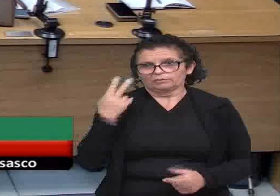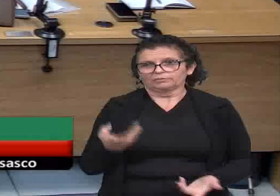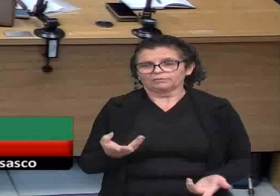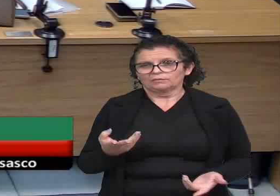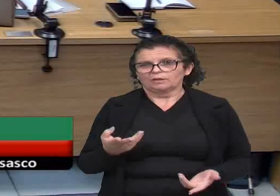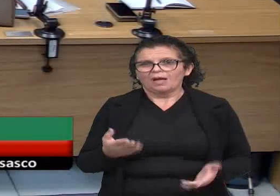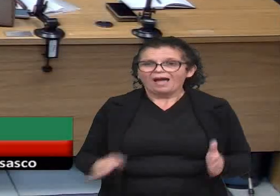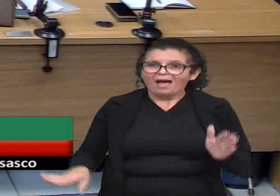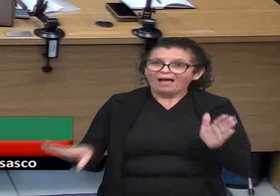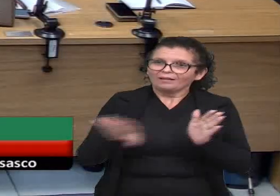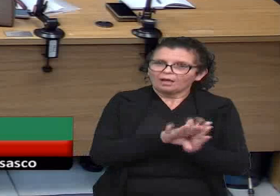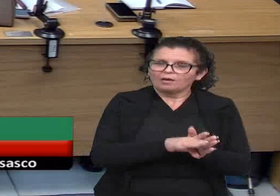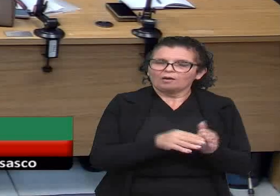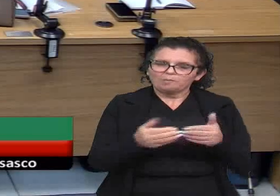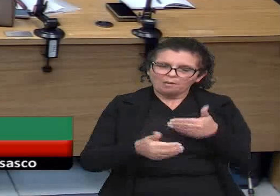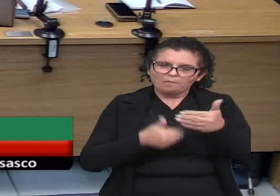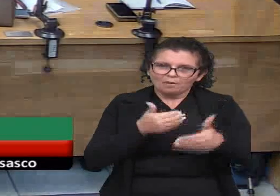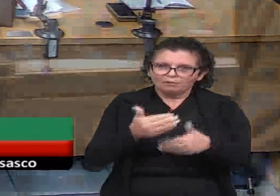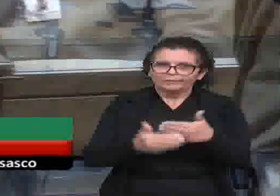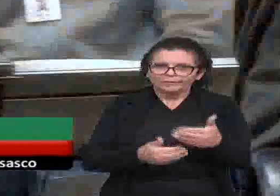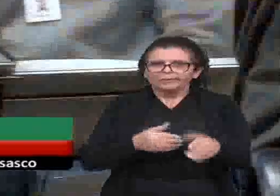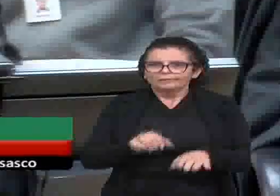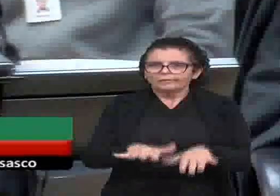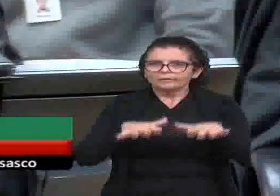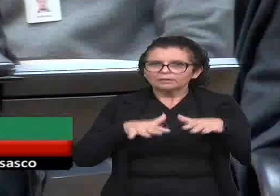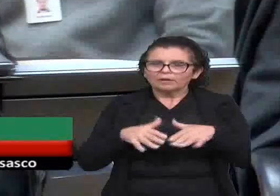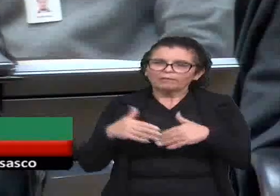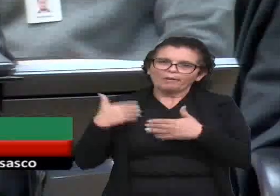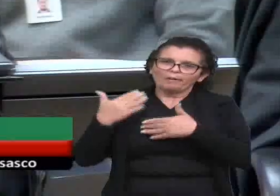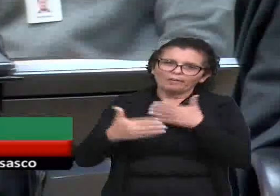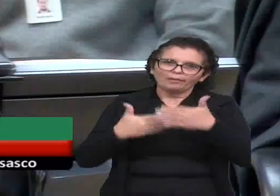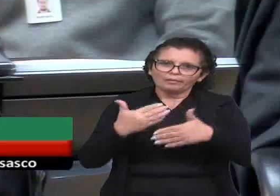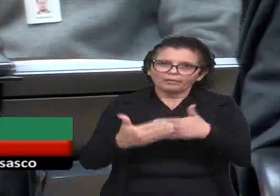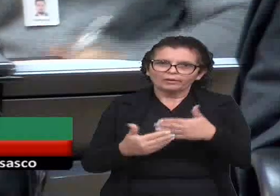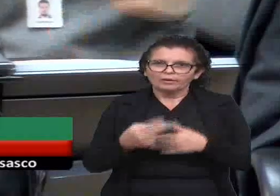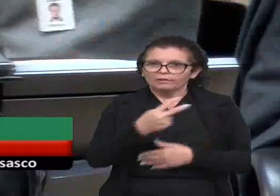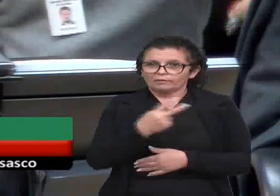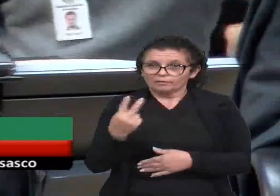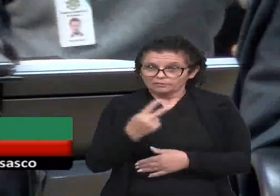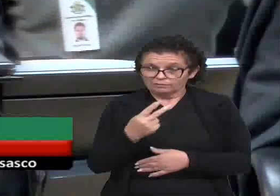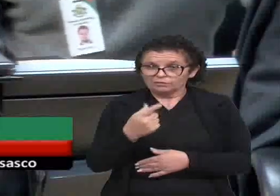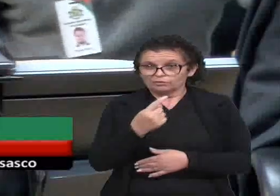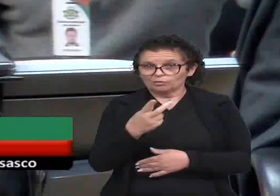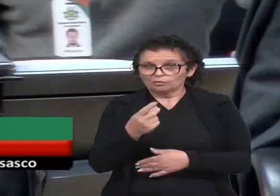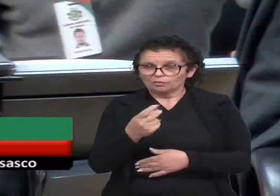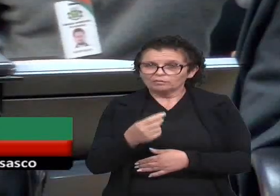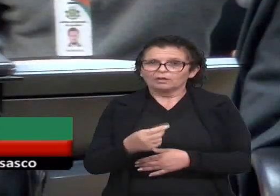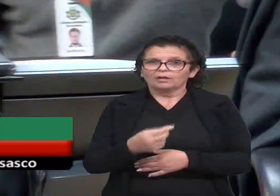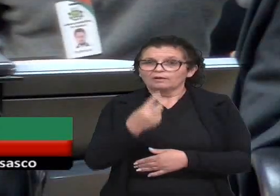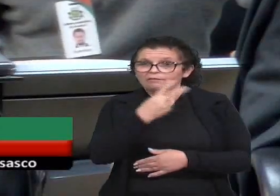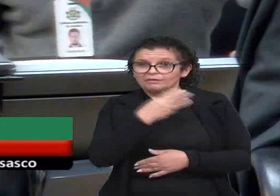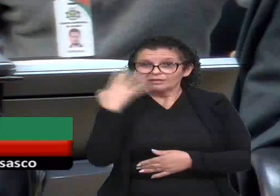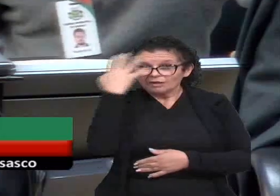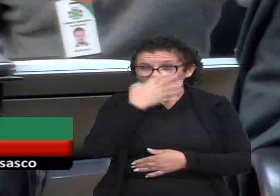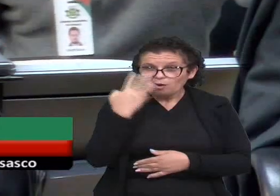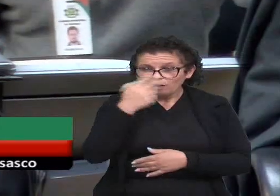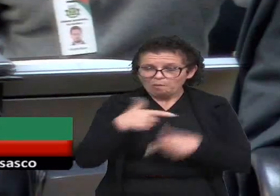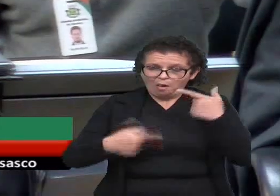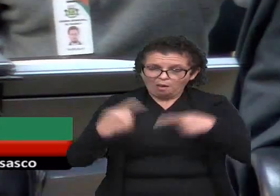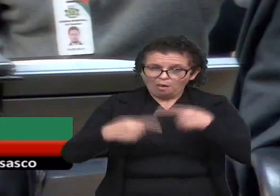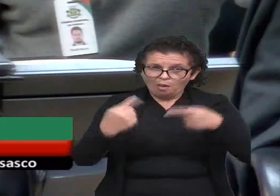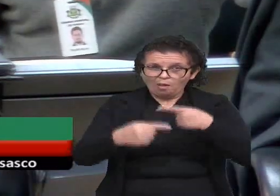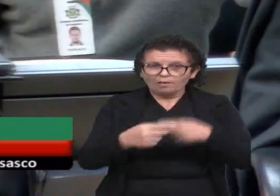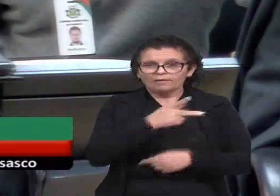até agora, em todas as sessões, desde a eleição de 22/12, que usaram 23 horas aqui para discutir